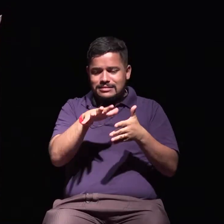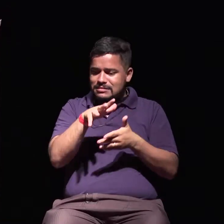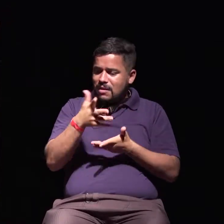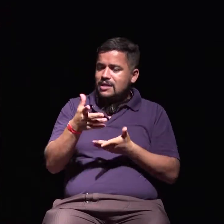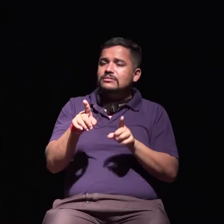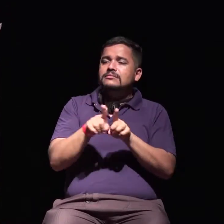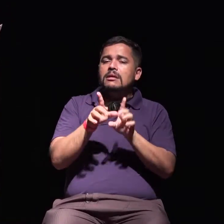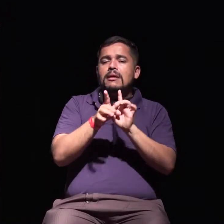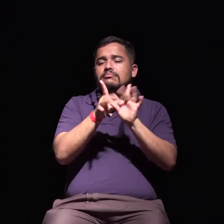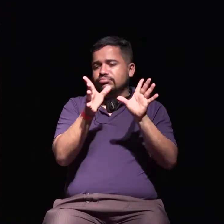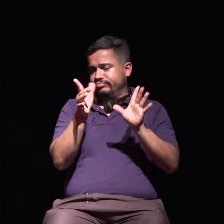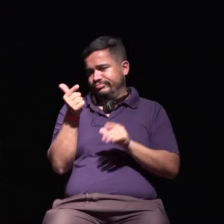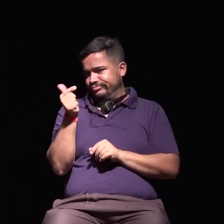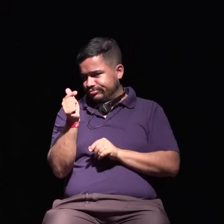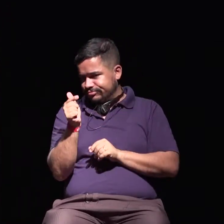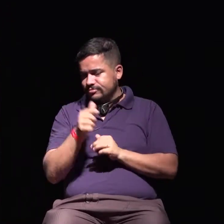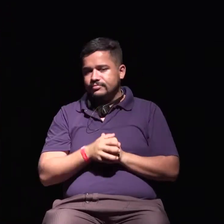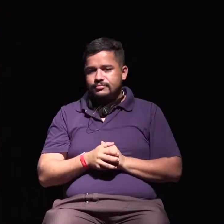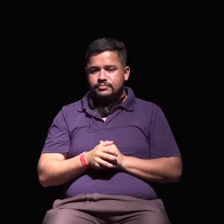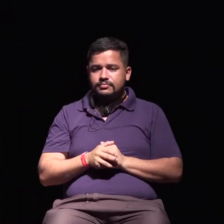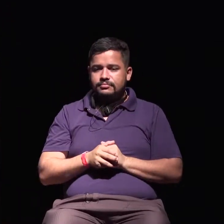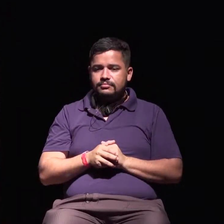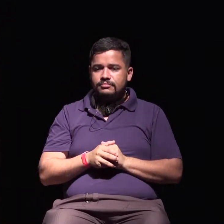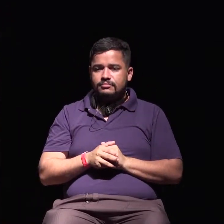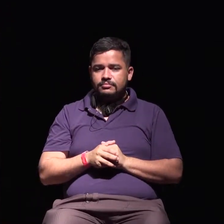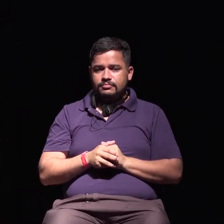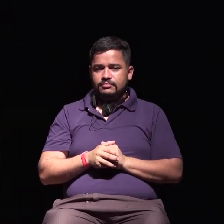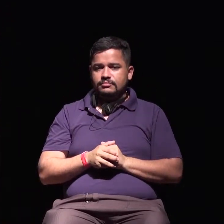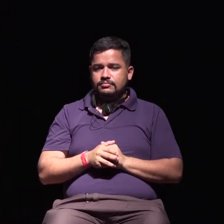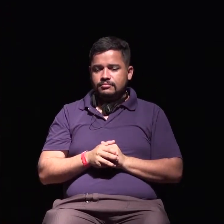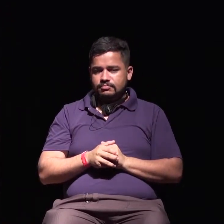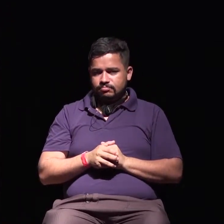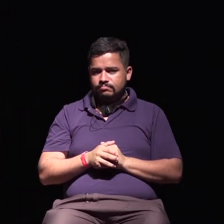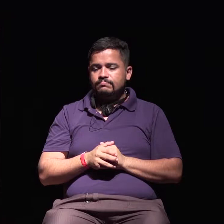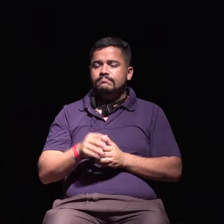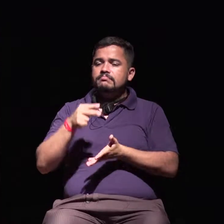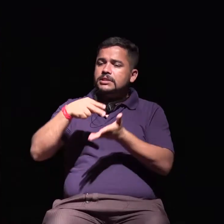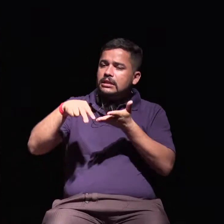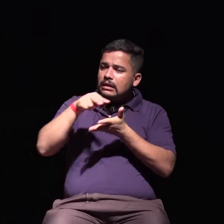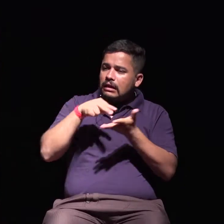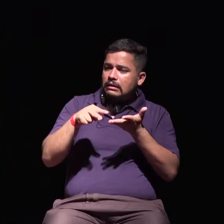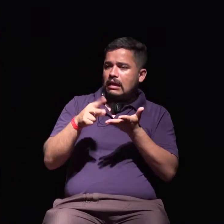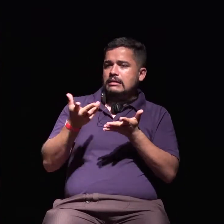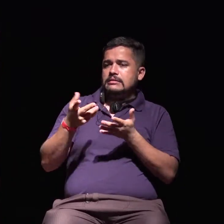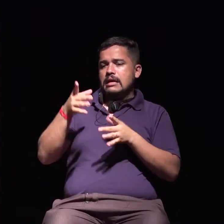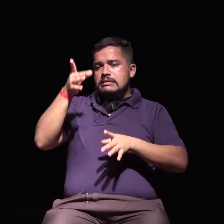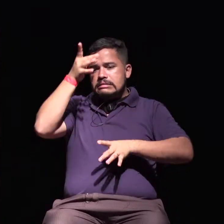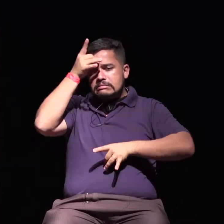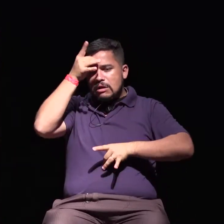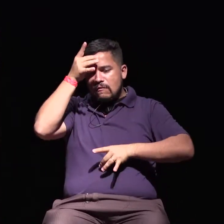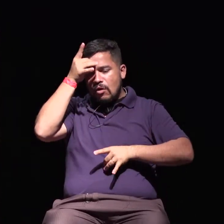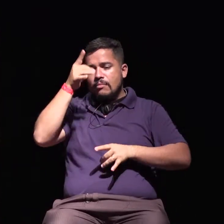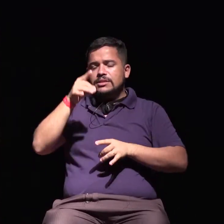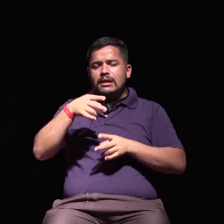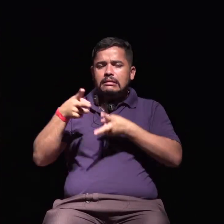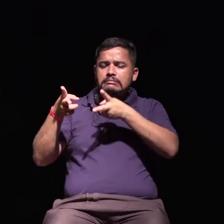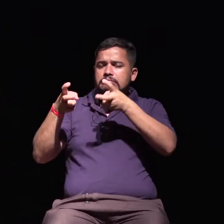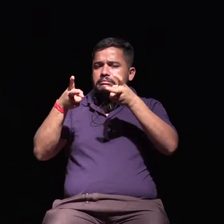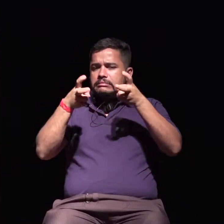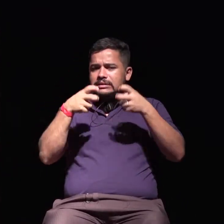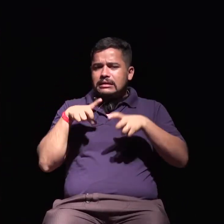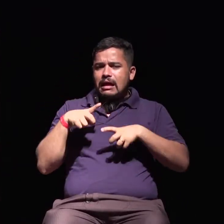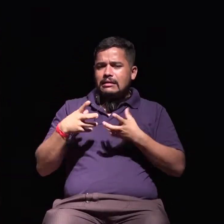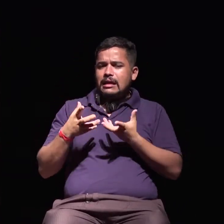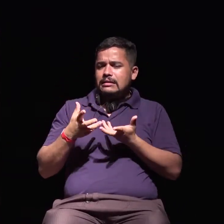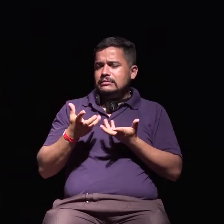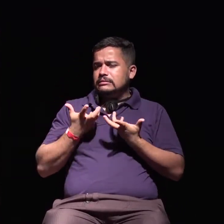e diferenciado. Em exaurir a dança, performance e política do movimento, Lepec percebe um esgotamento